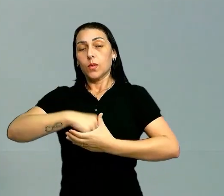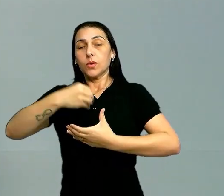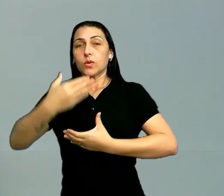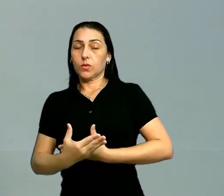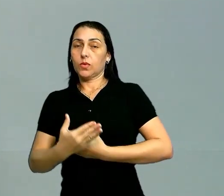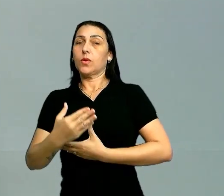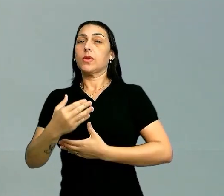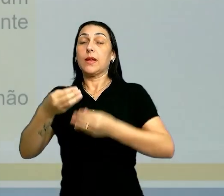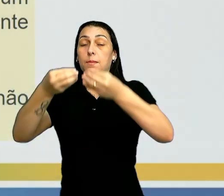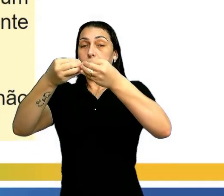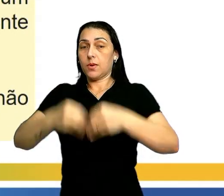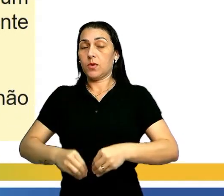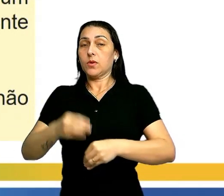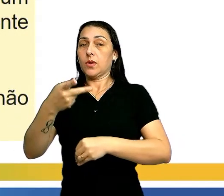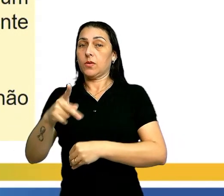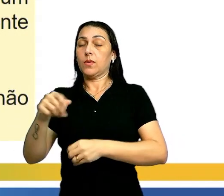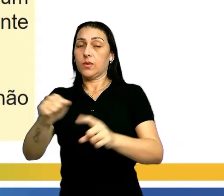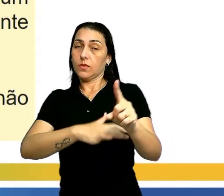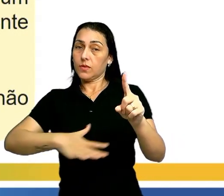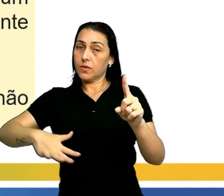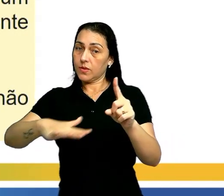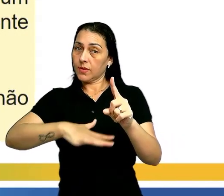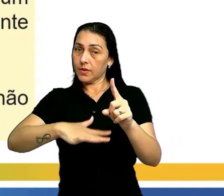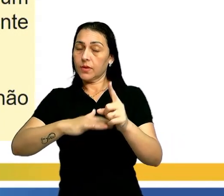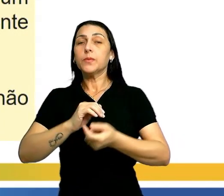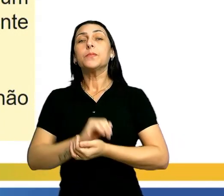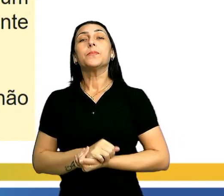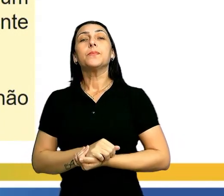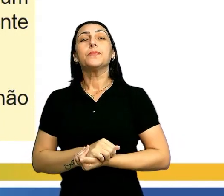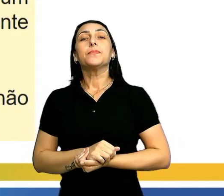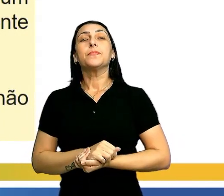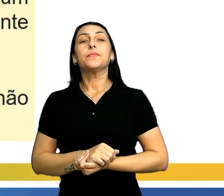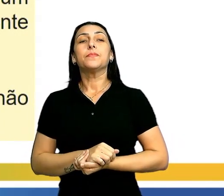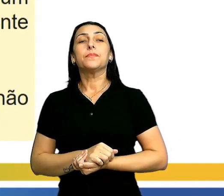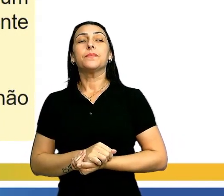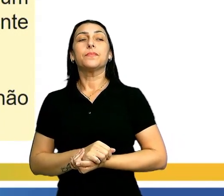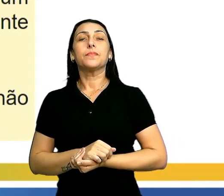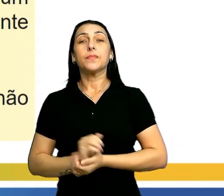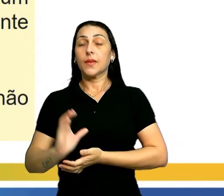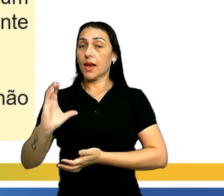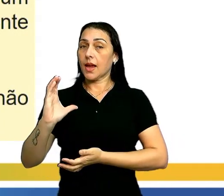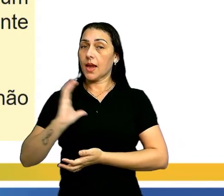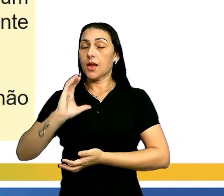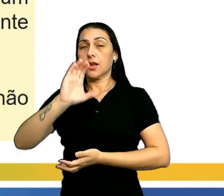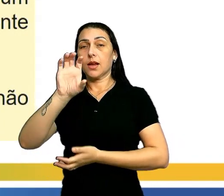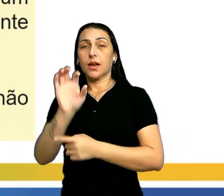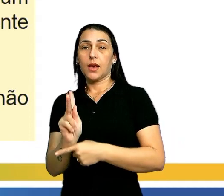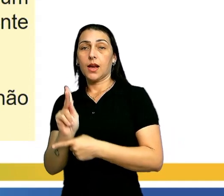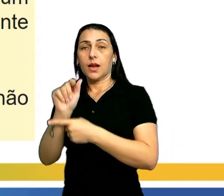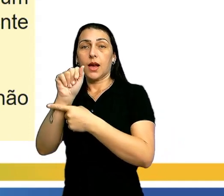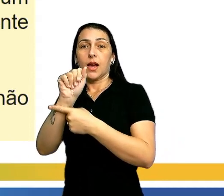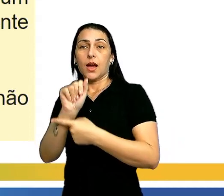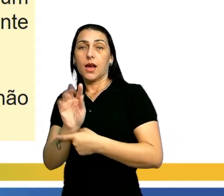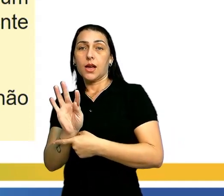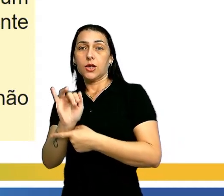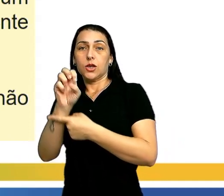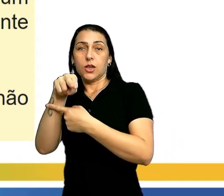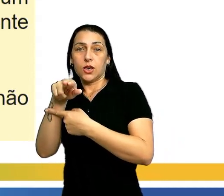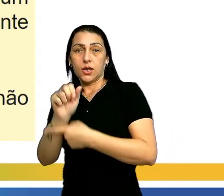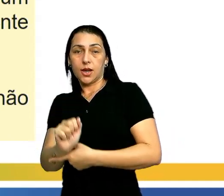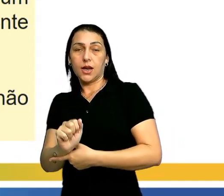seja prejudicial à sociedade como um todo. Então, a ética kantiana, ela é uma ética